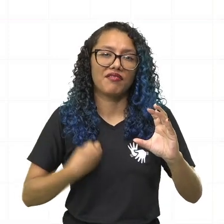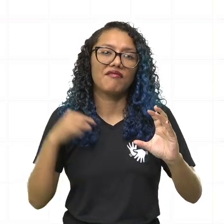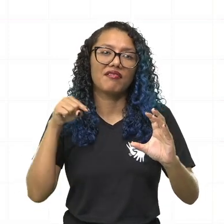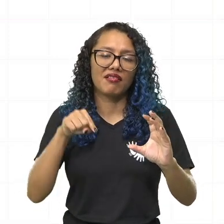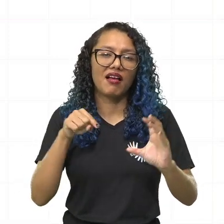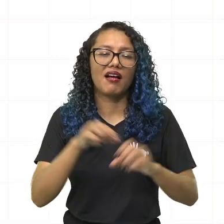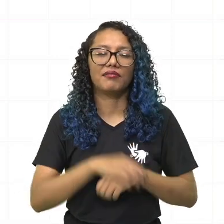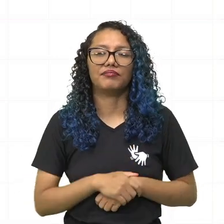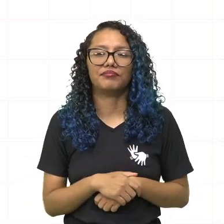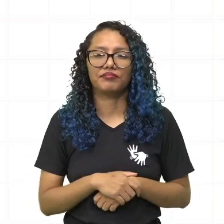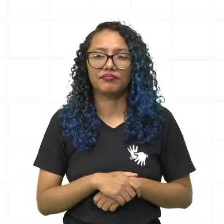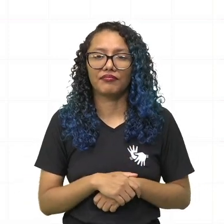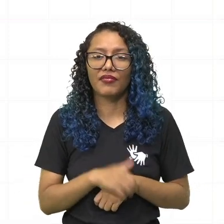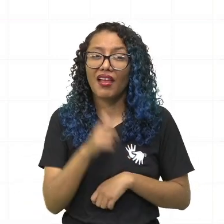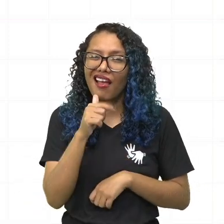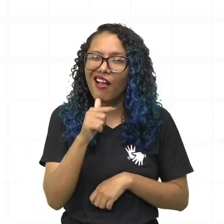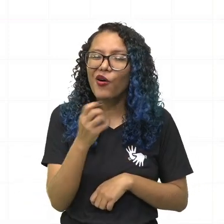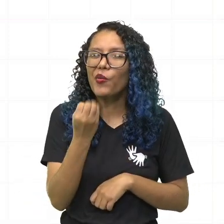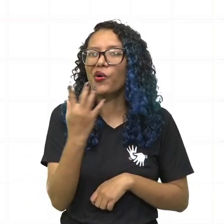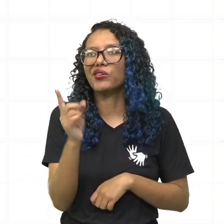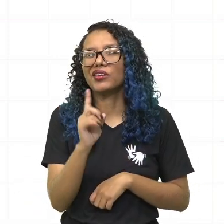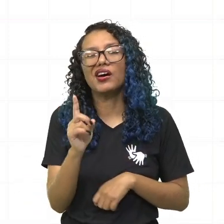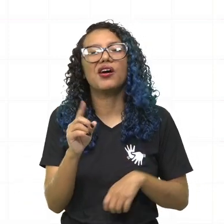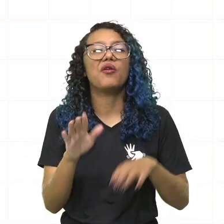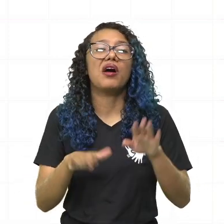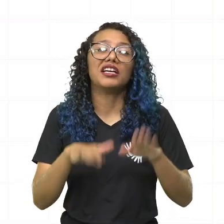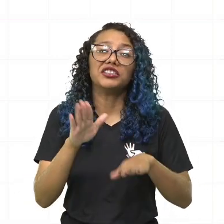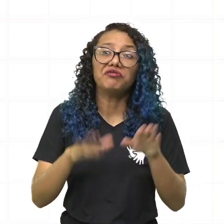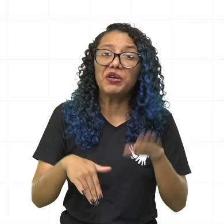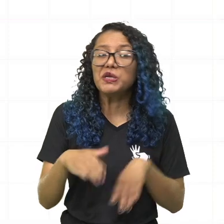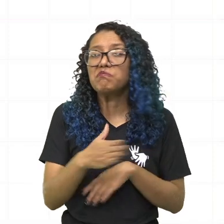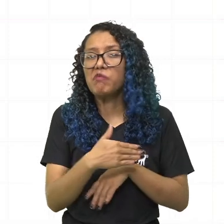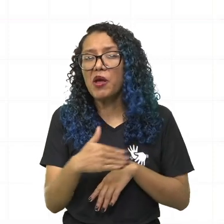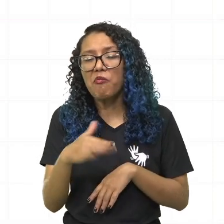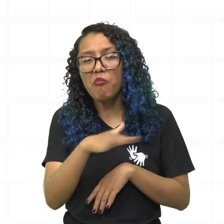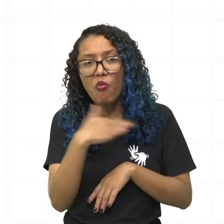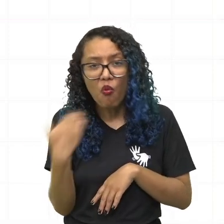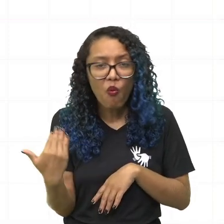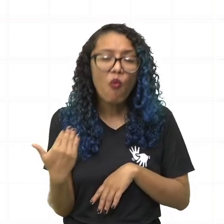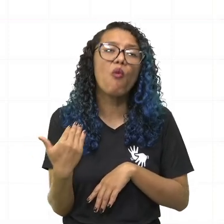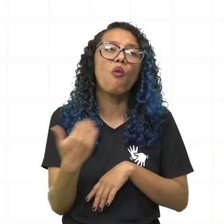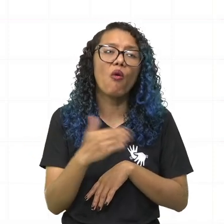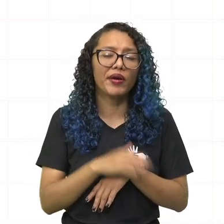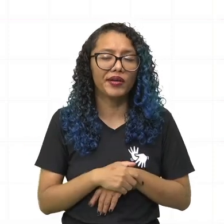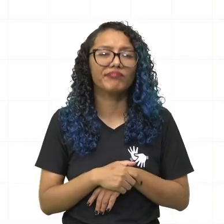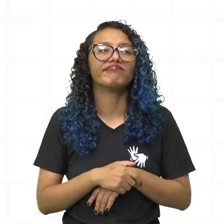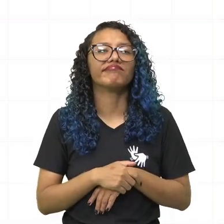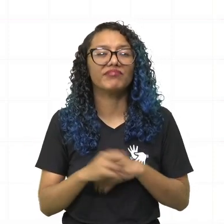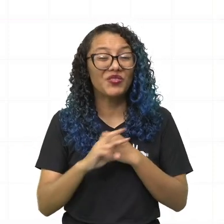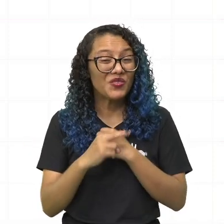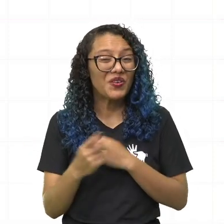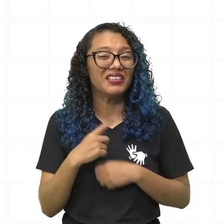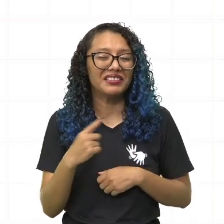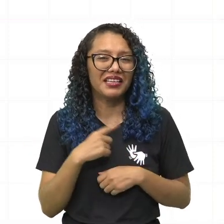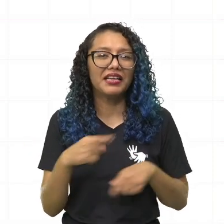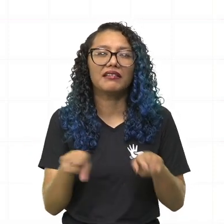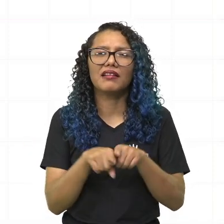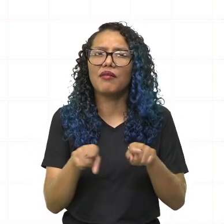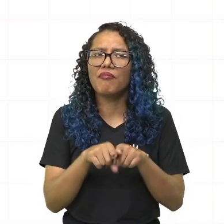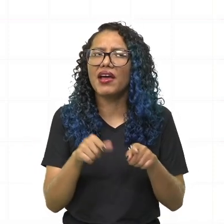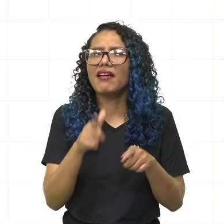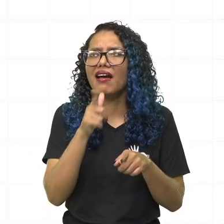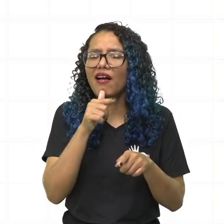fica tão boa assim, as espécies acabam morrendo, isso acaba gerando muitas consequências, acaba gerando um alagamento muito grande,